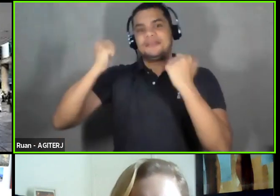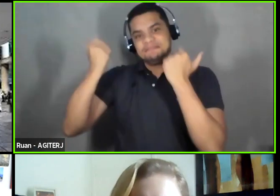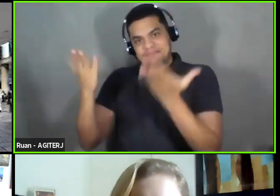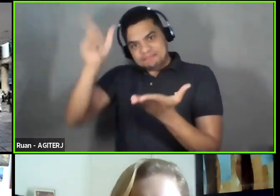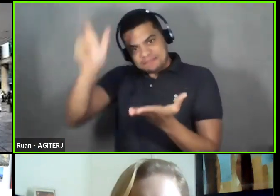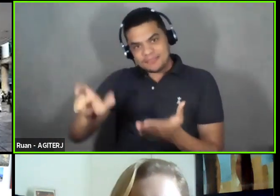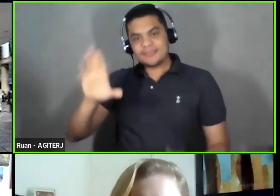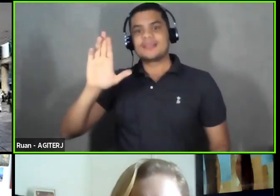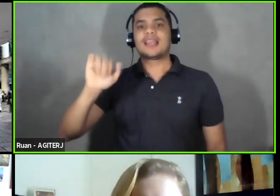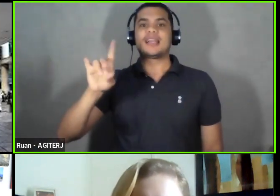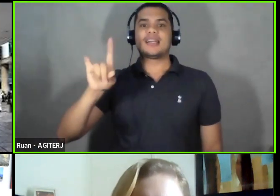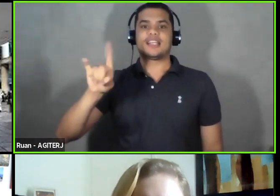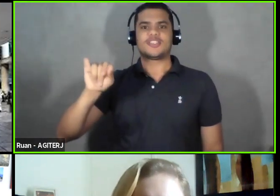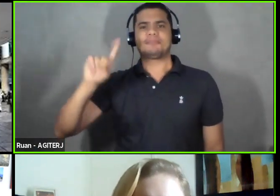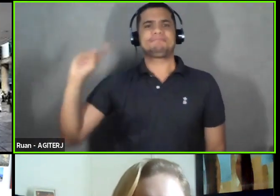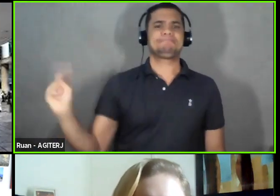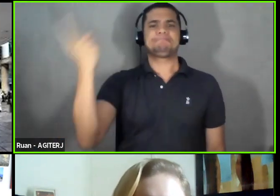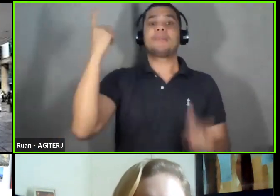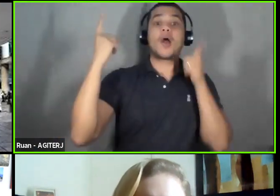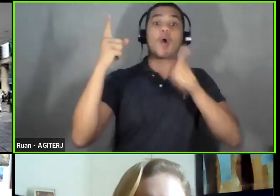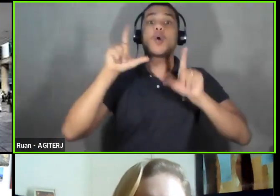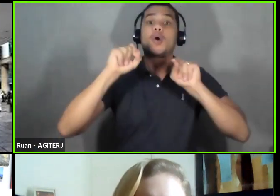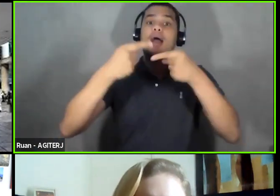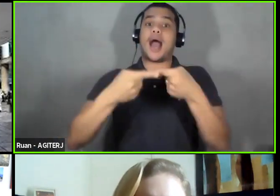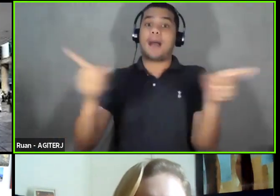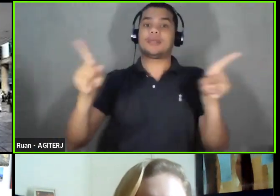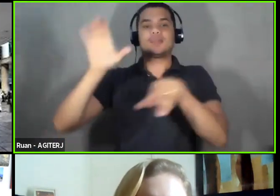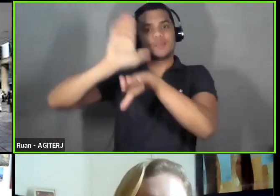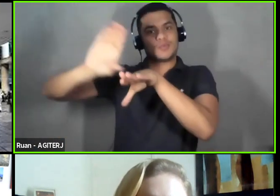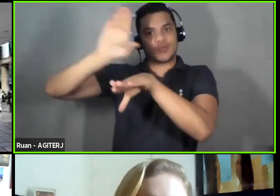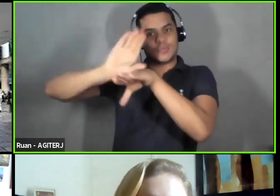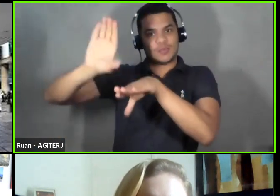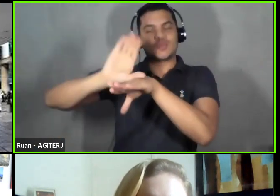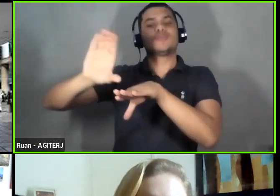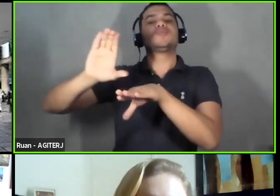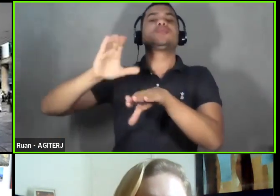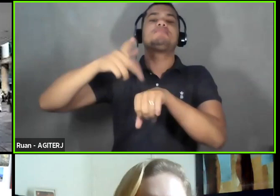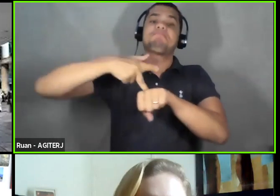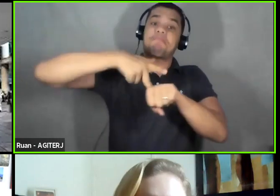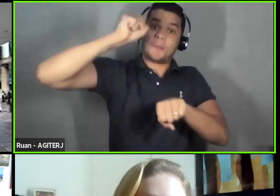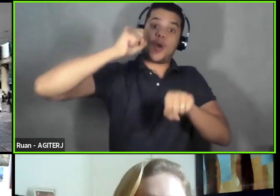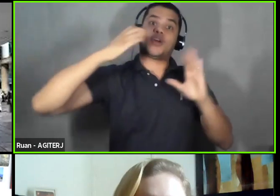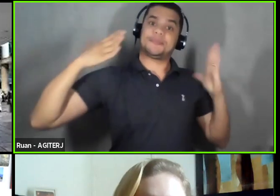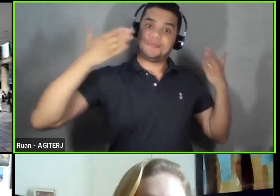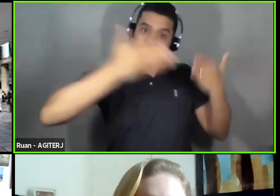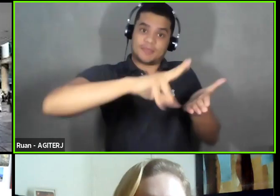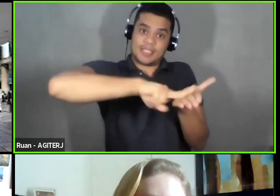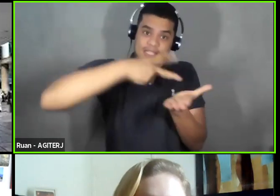iniciativa pioneira, que foi a abertura do curso de especialização em tradução da PUC-Rio em